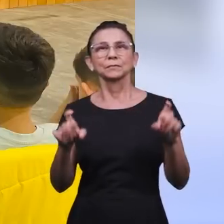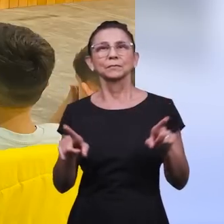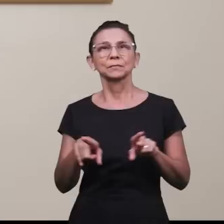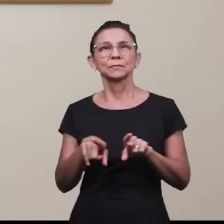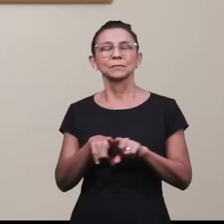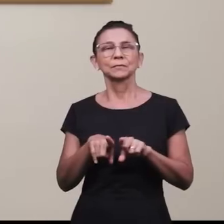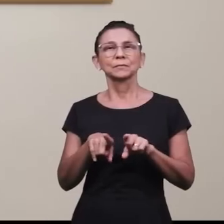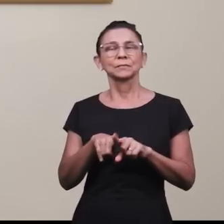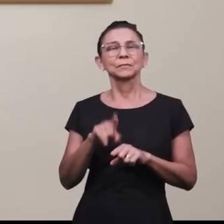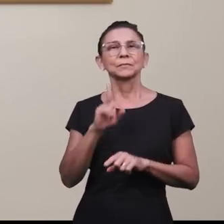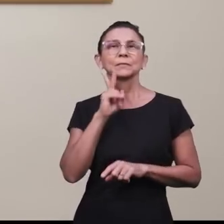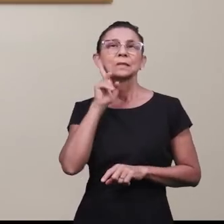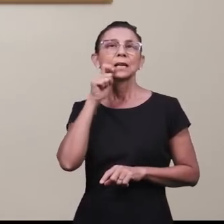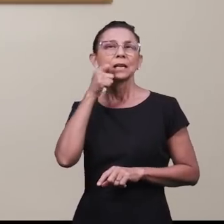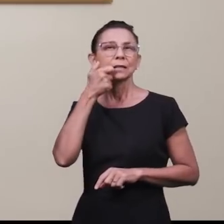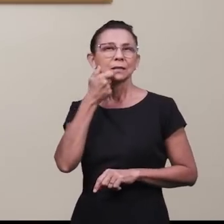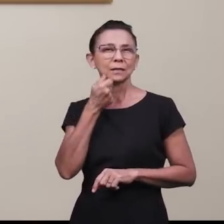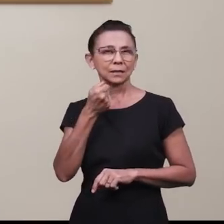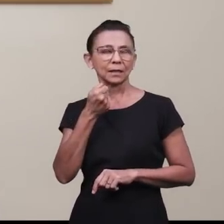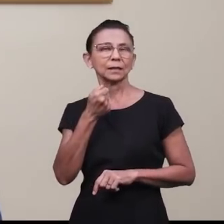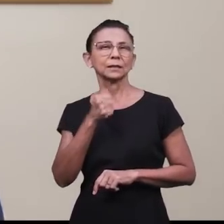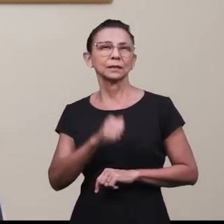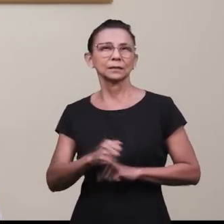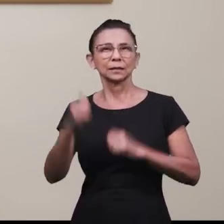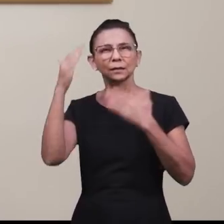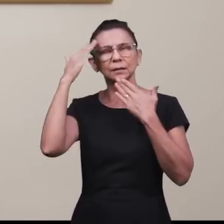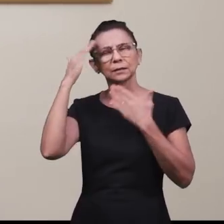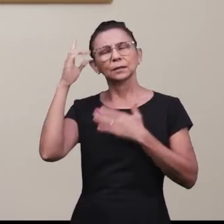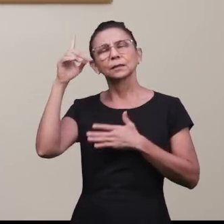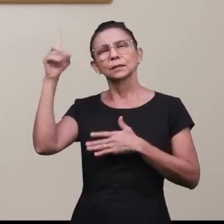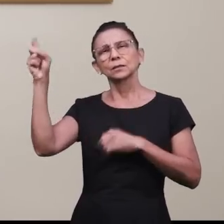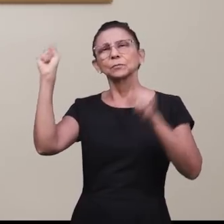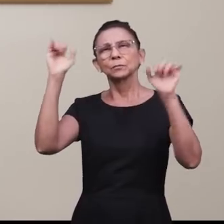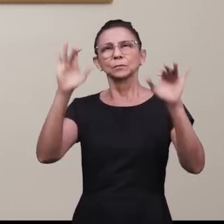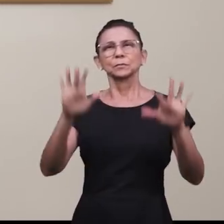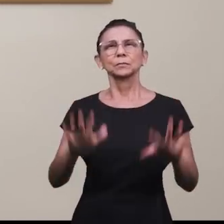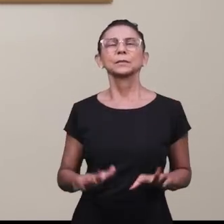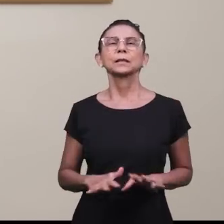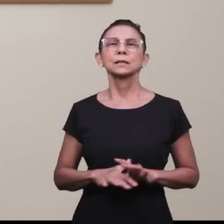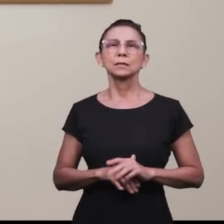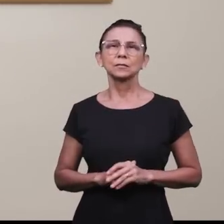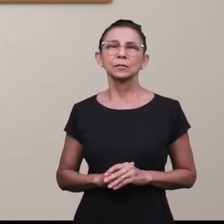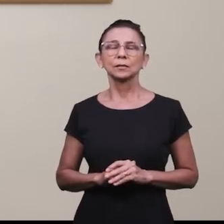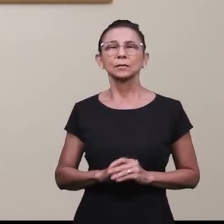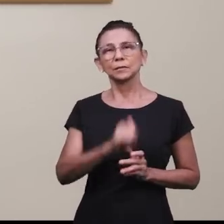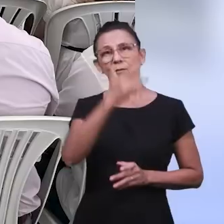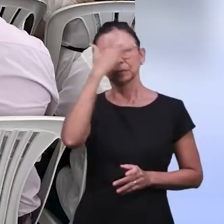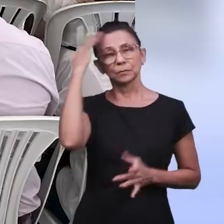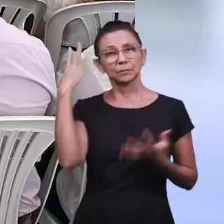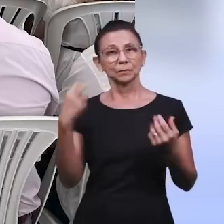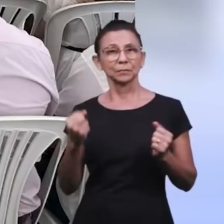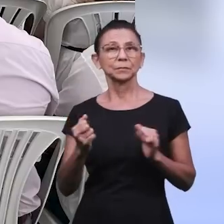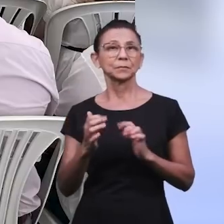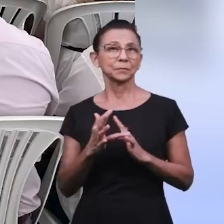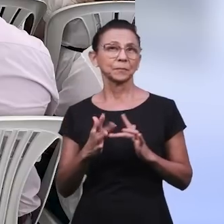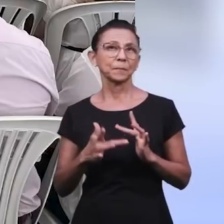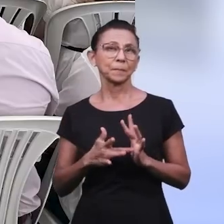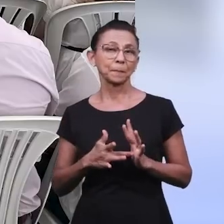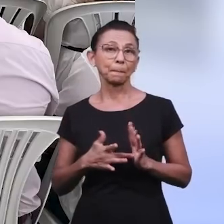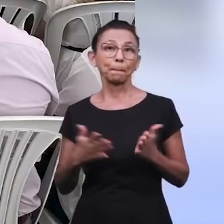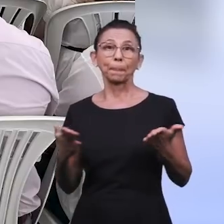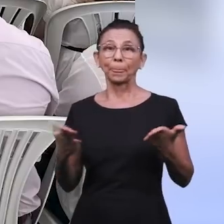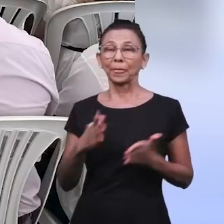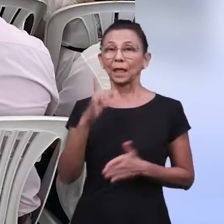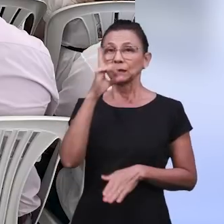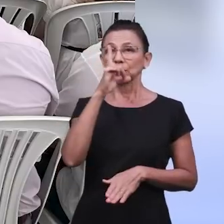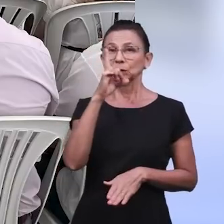Senhor. E, neste domingo, os jovens em Portugal estiveram em festa. Houve no Manaim de Portugal um mini-seminário